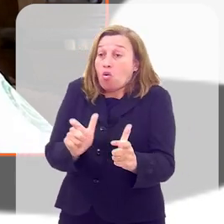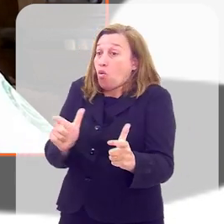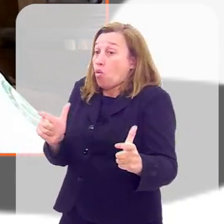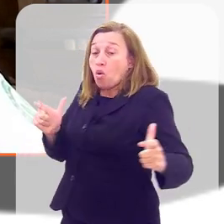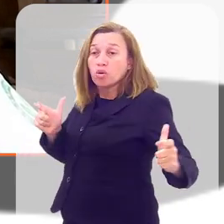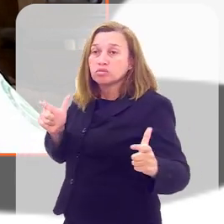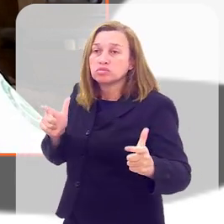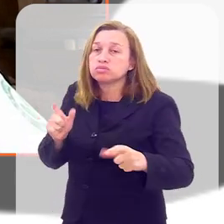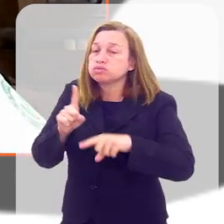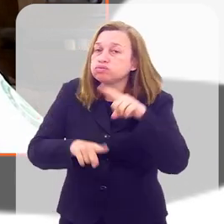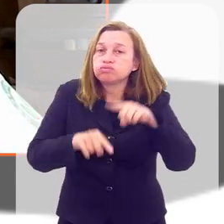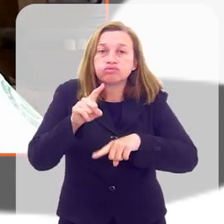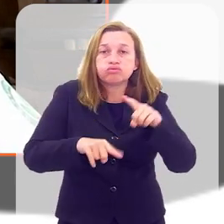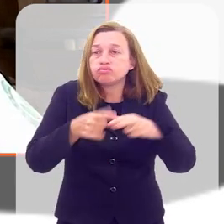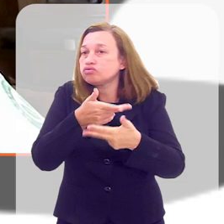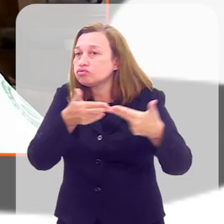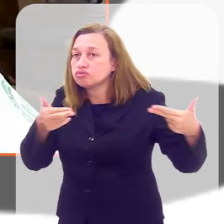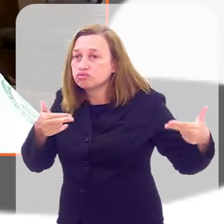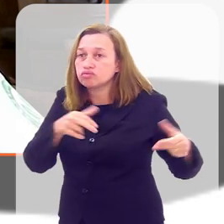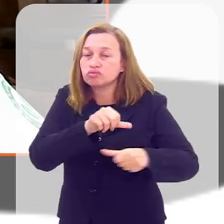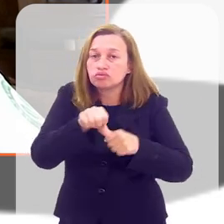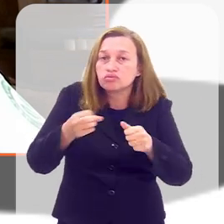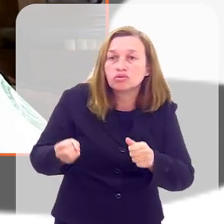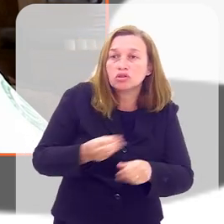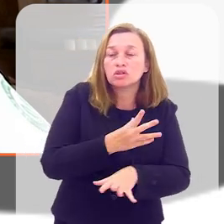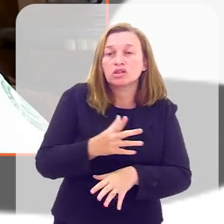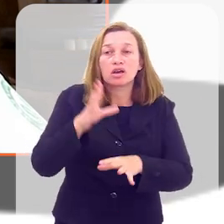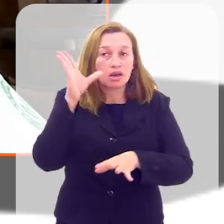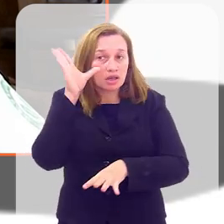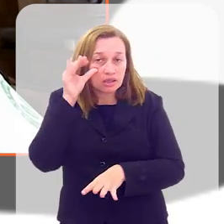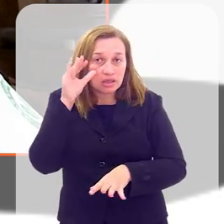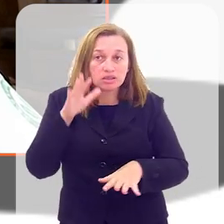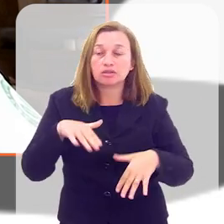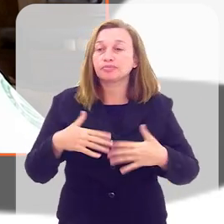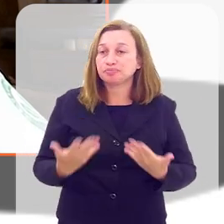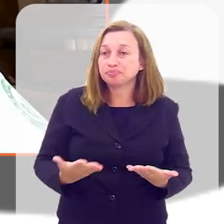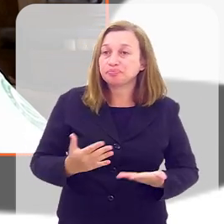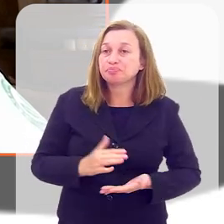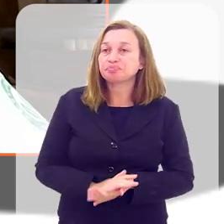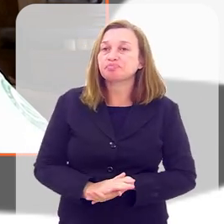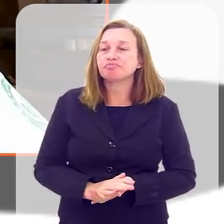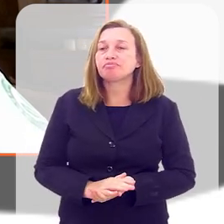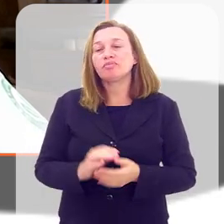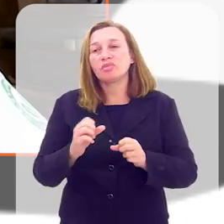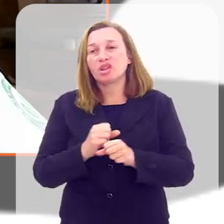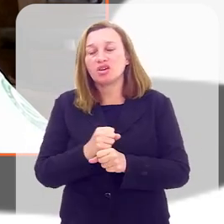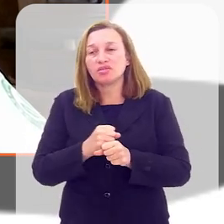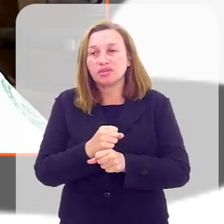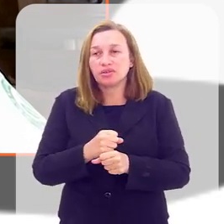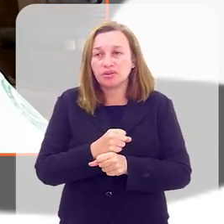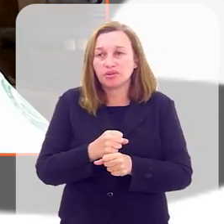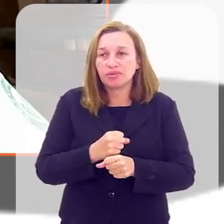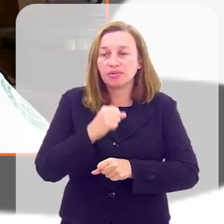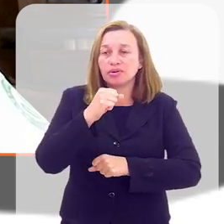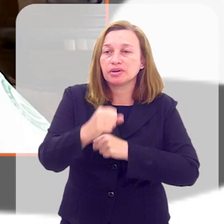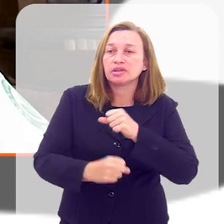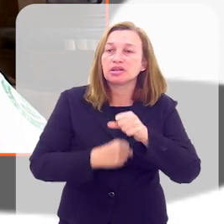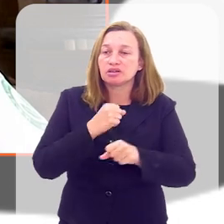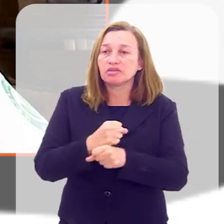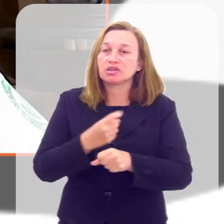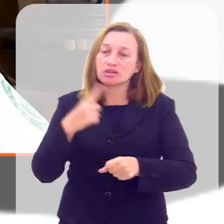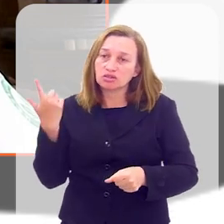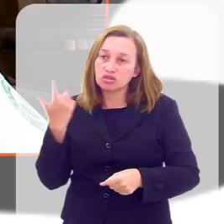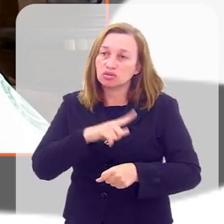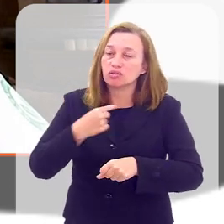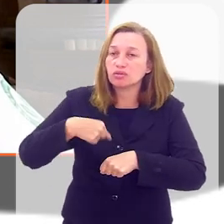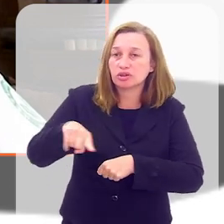ela tem materiais de todo mundo e inovações é muito interessante e novamente agora é 24